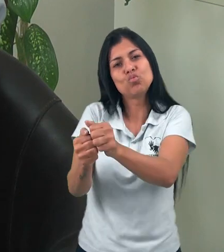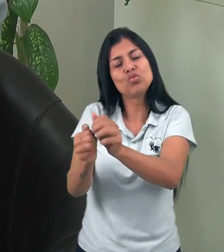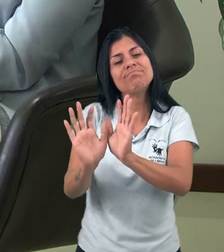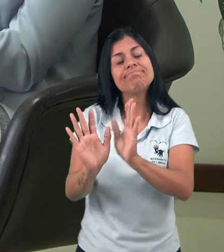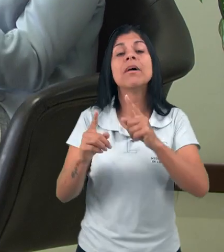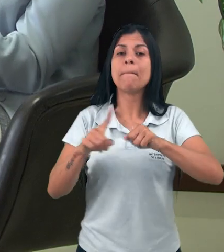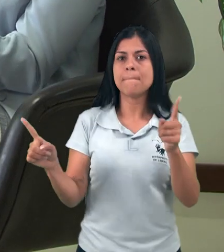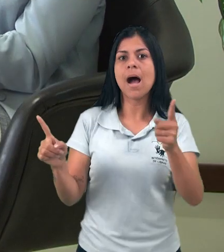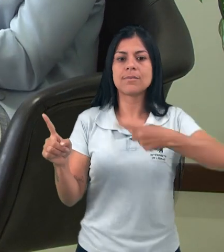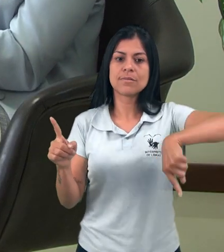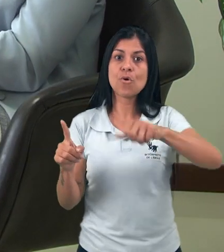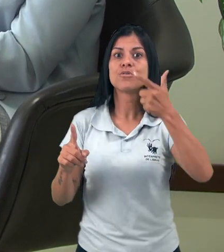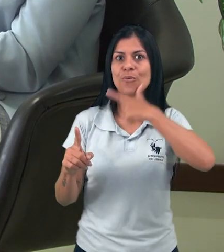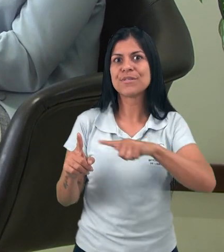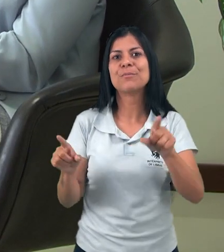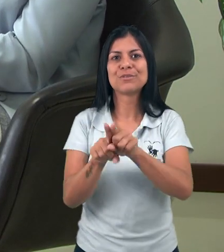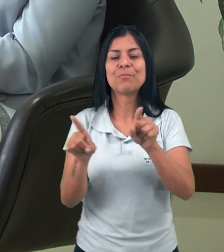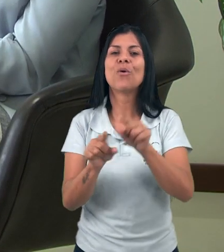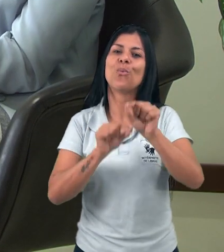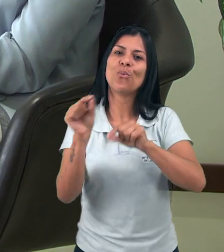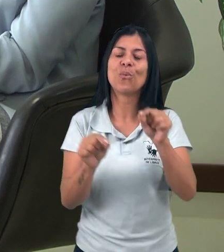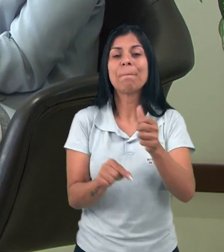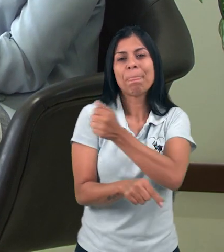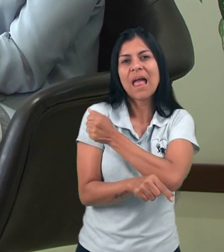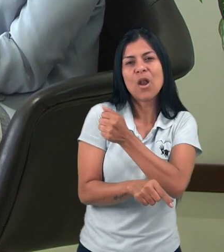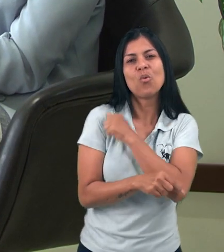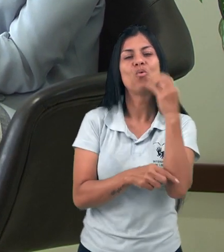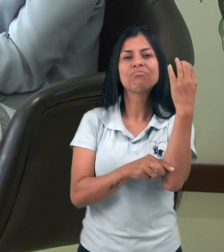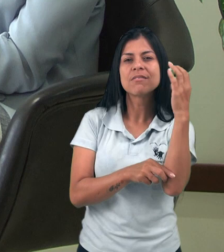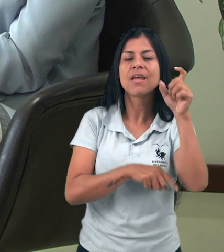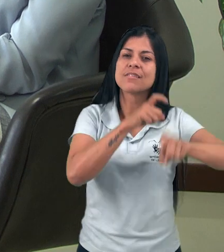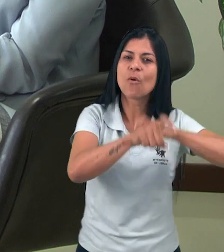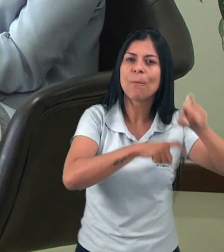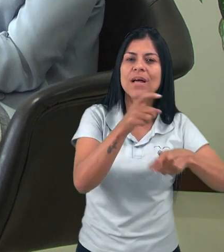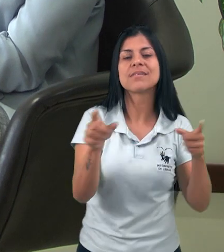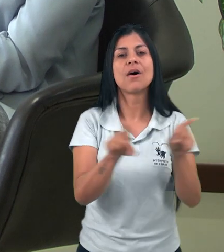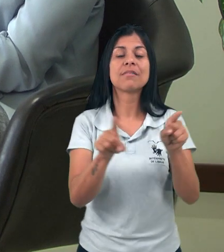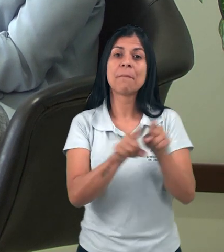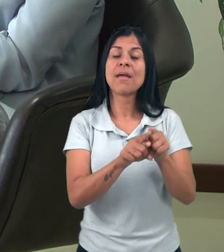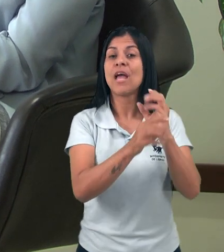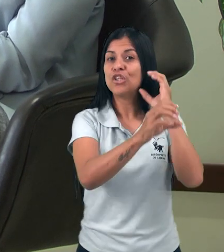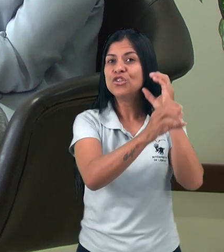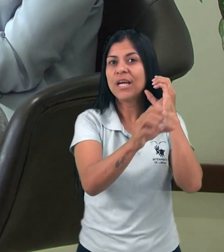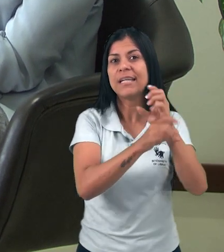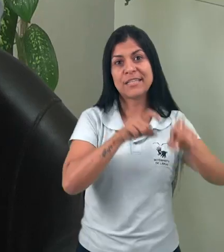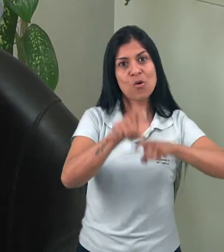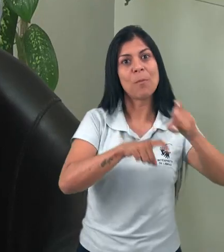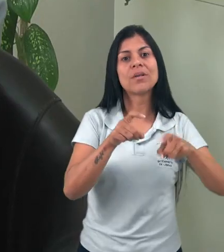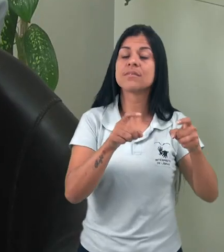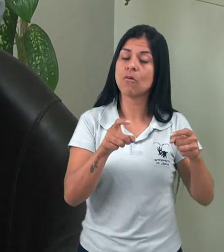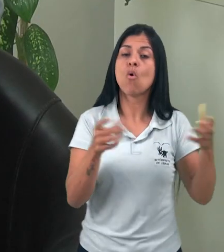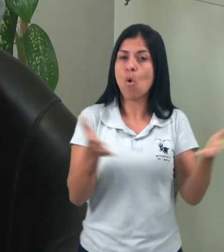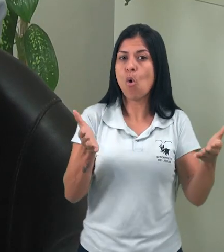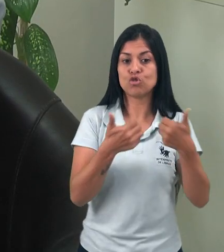supervisionar. Mas a gente, em compensação, incorporou alunos da ciência da computação e da engenharia da computação.